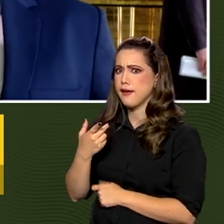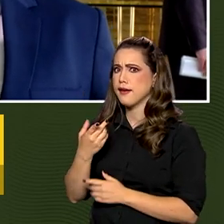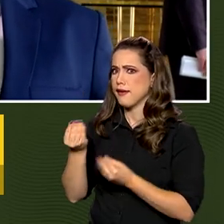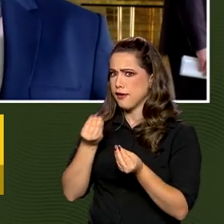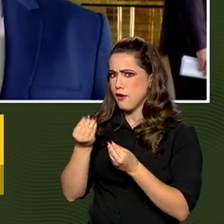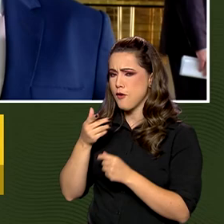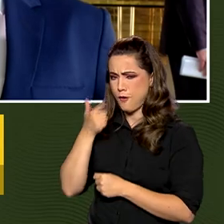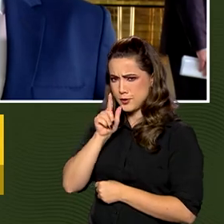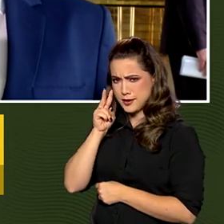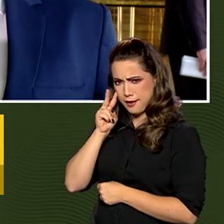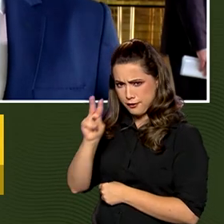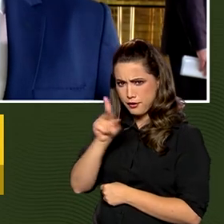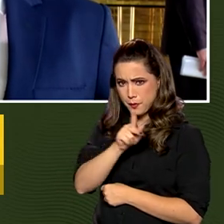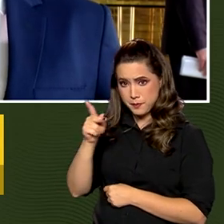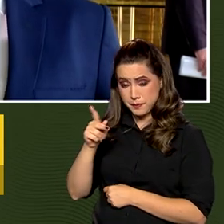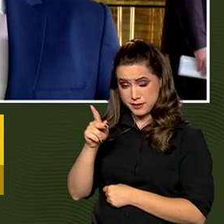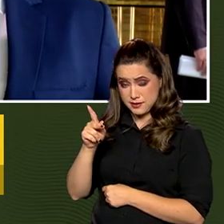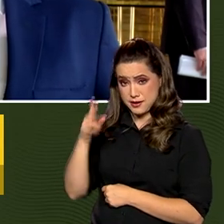você.